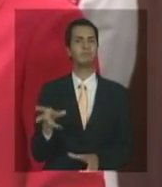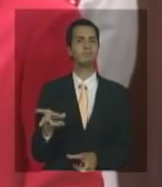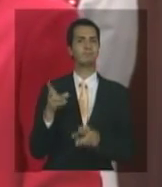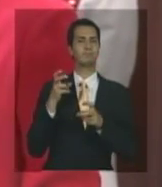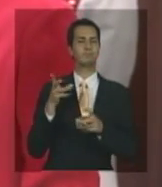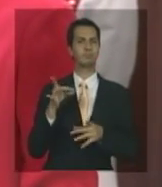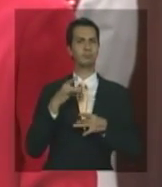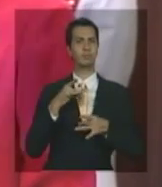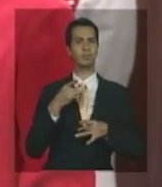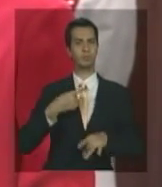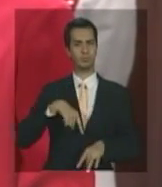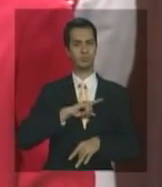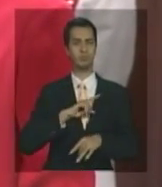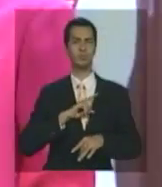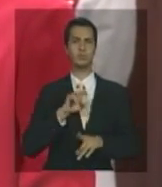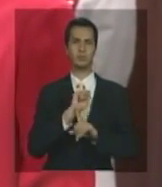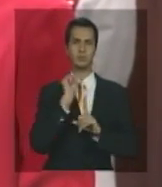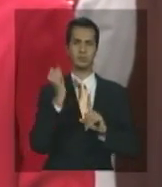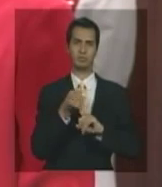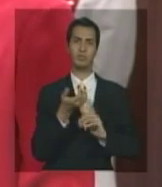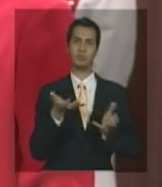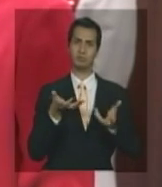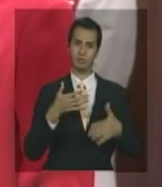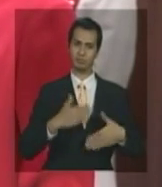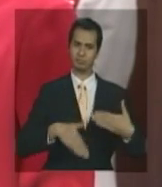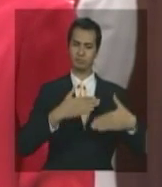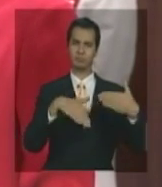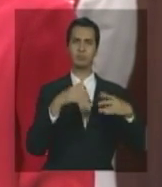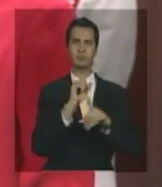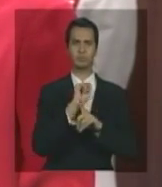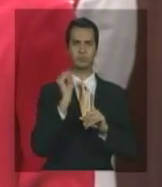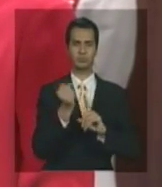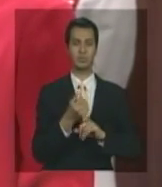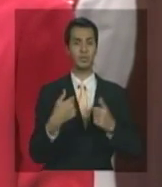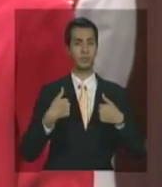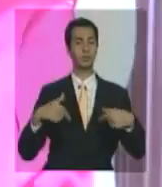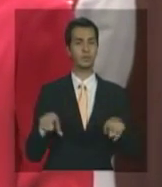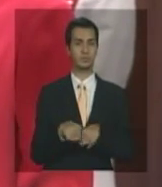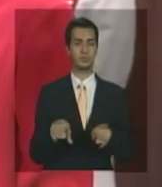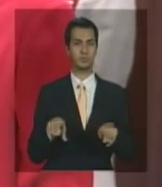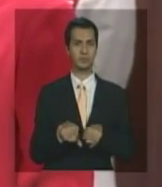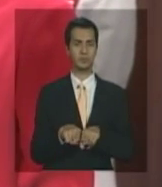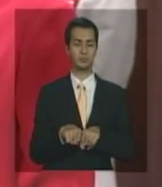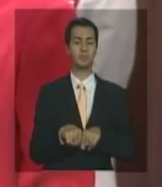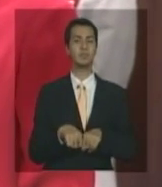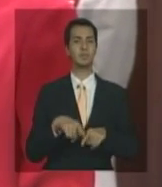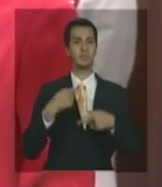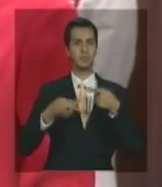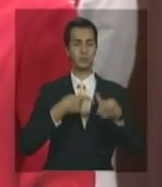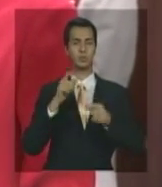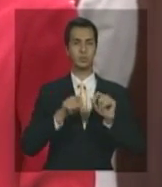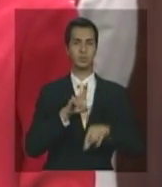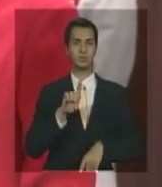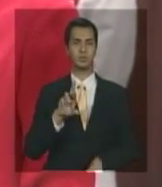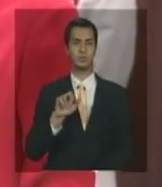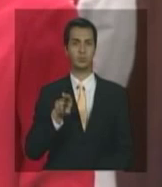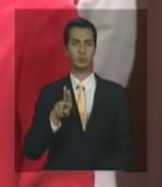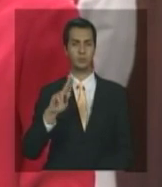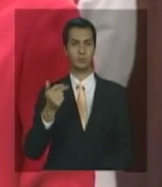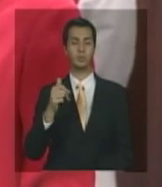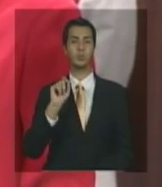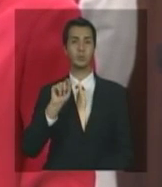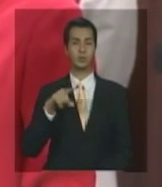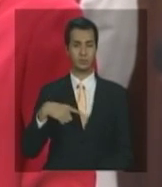as desigualdades de nossas sociedades. Celebrei também o grande Nehru, o construtor da Índia